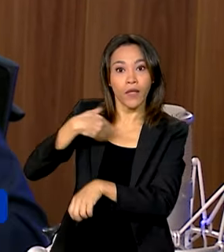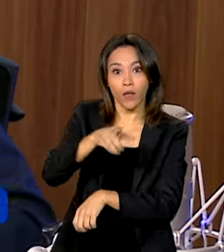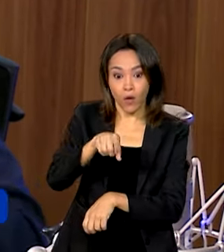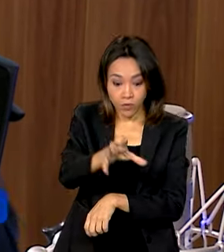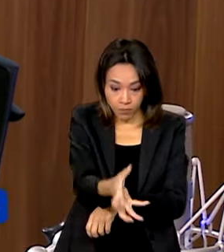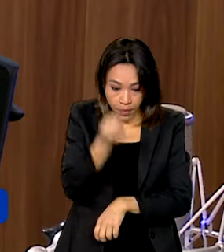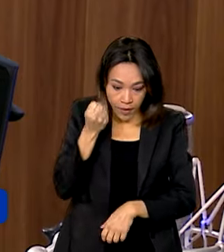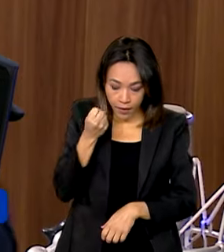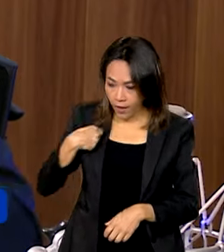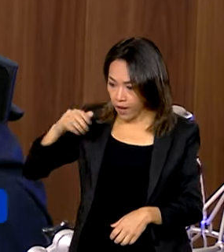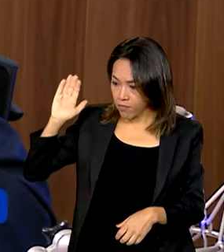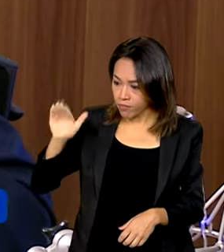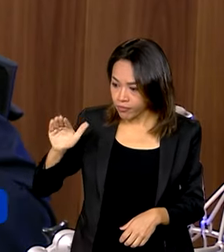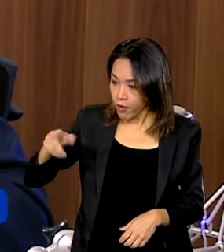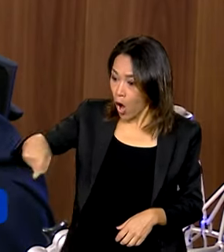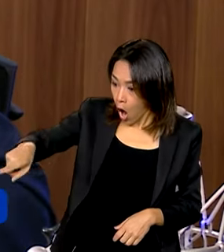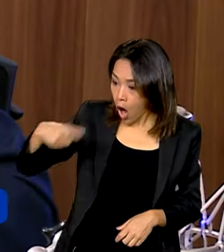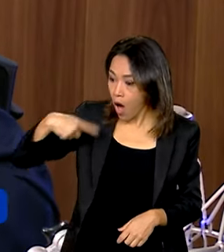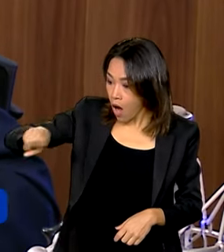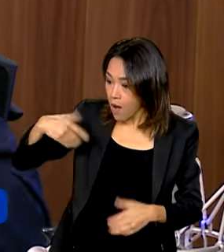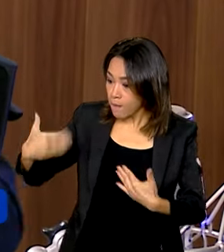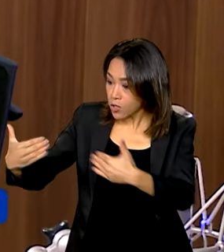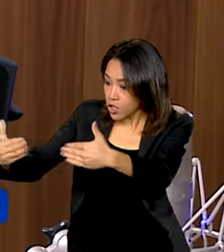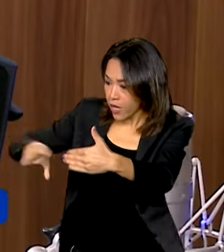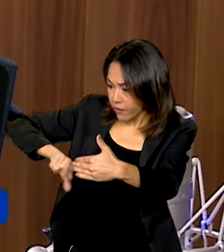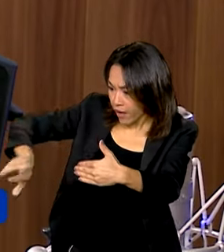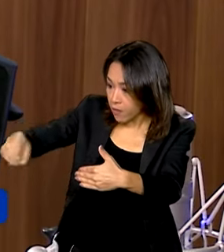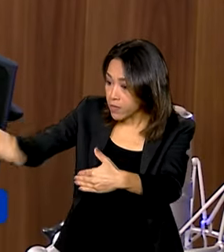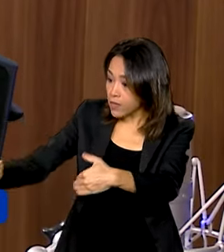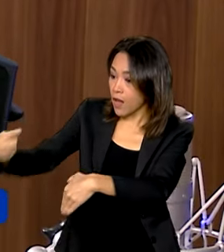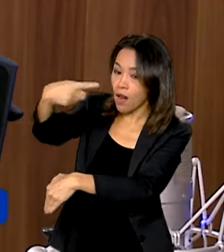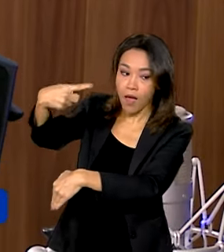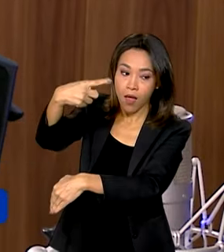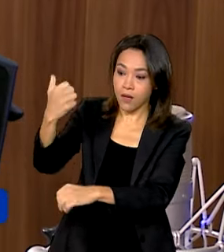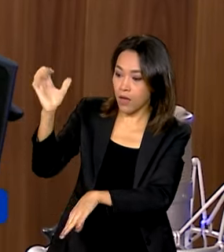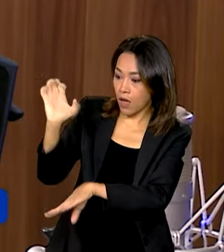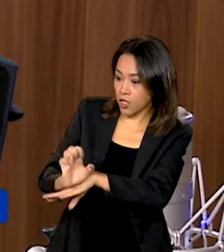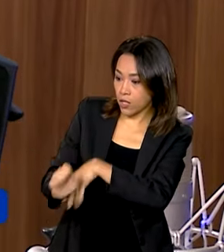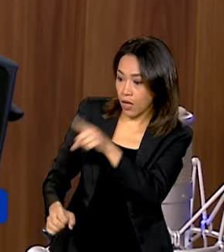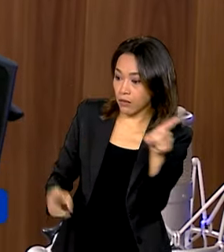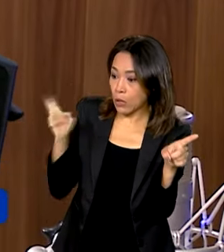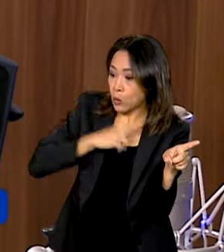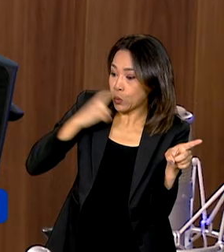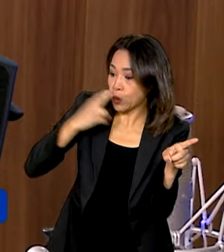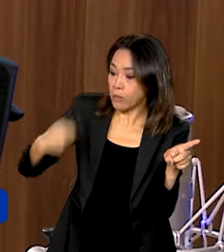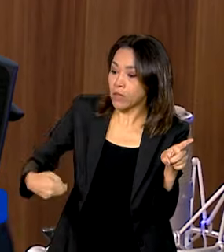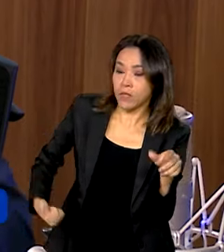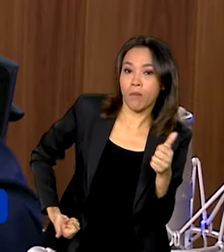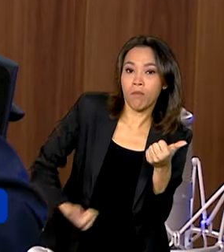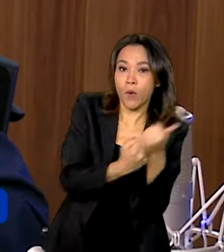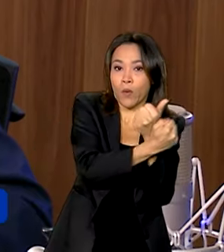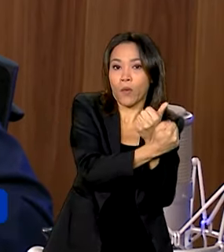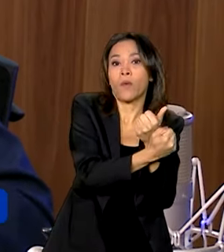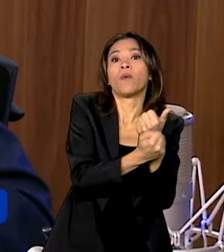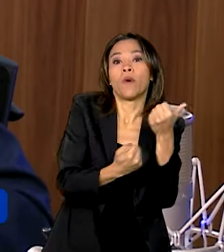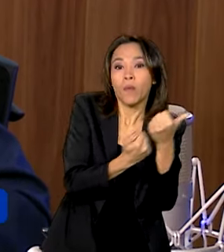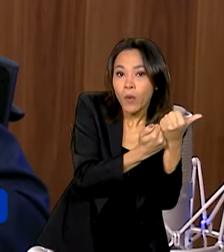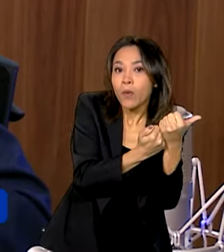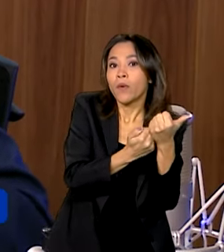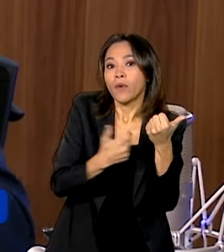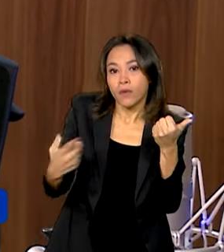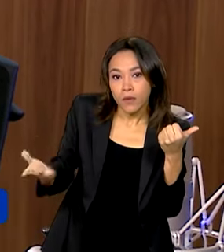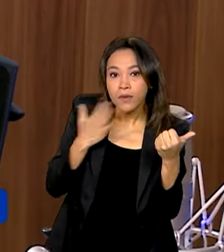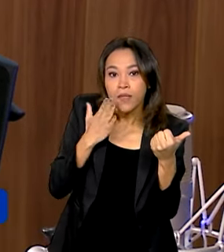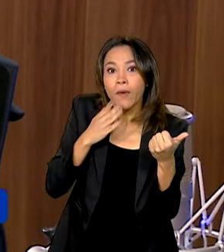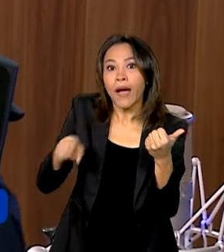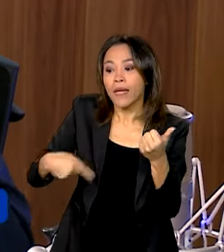anise aciona já a sua equipe pode auxiliar com recursos extra orçamentários no fundo a fundo tem kit de